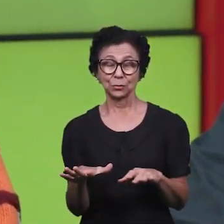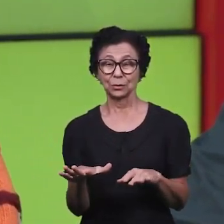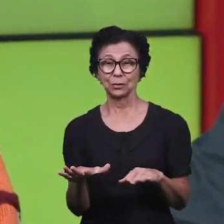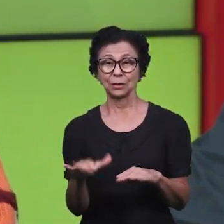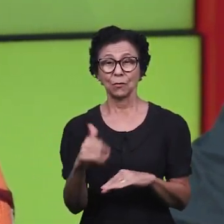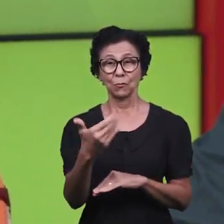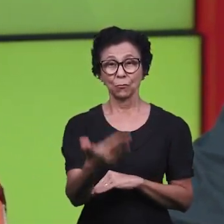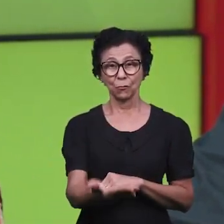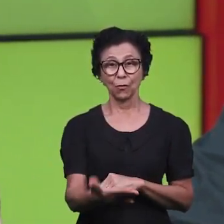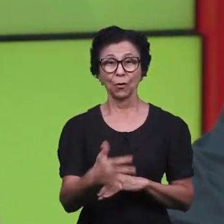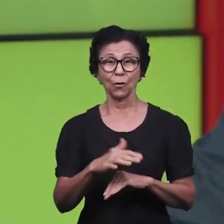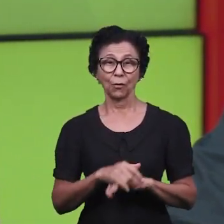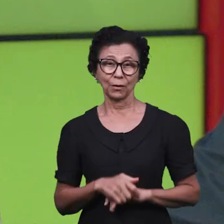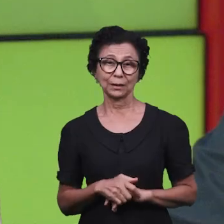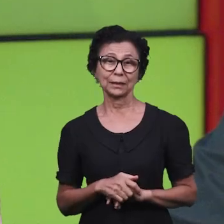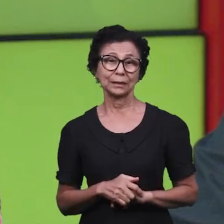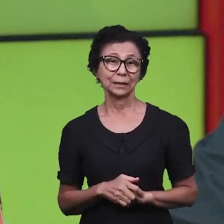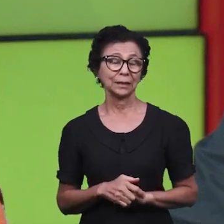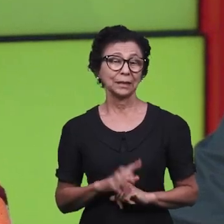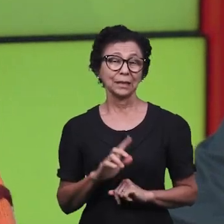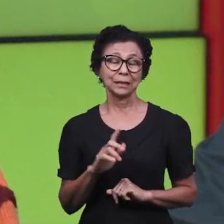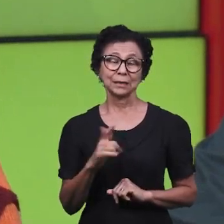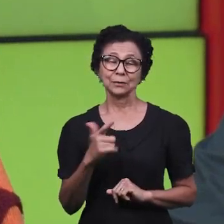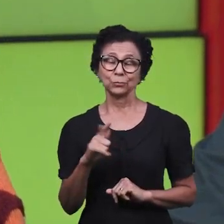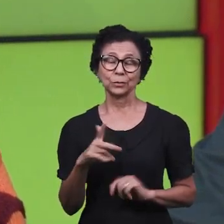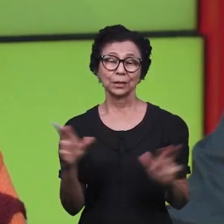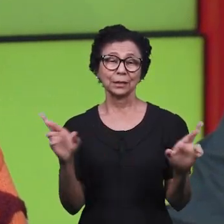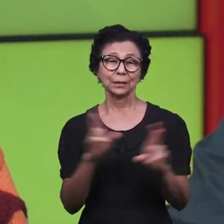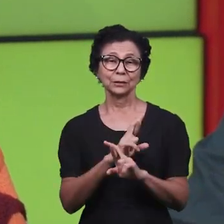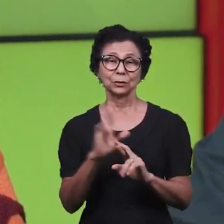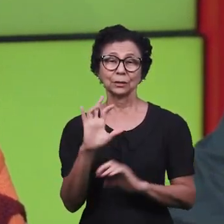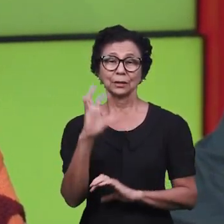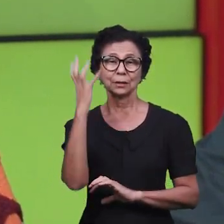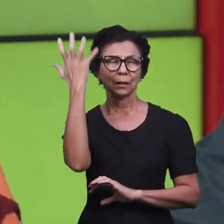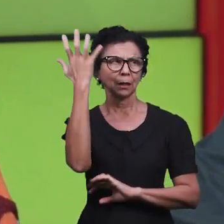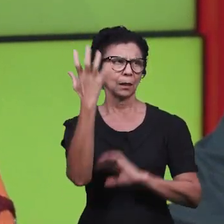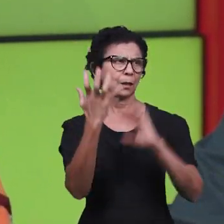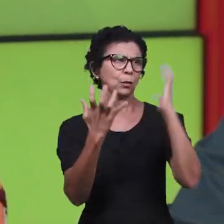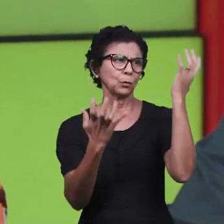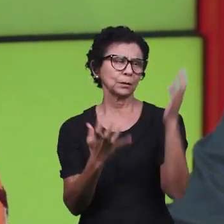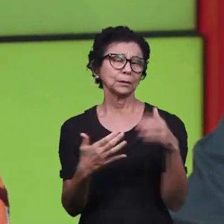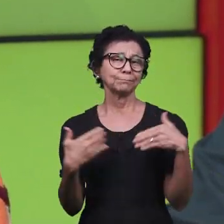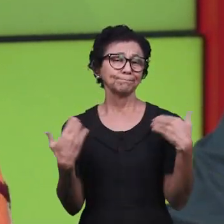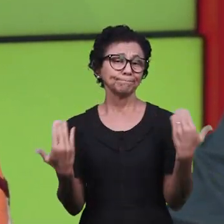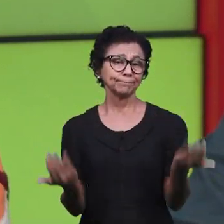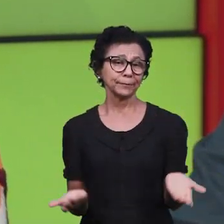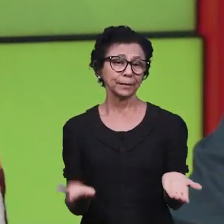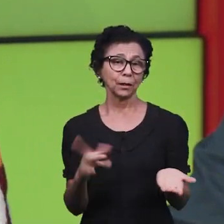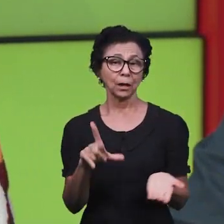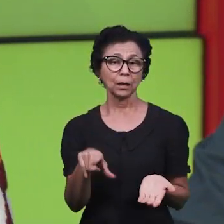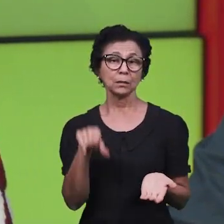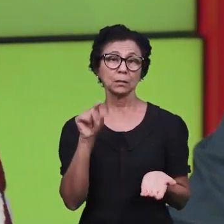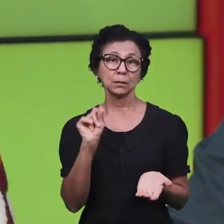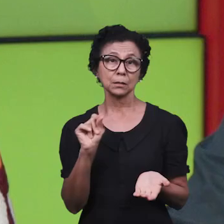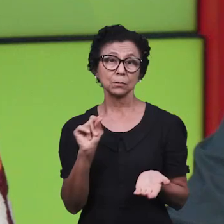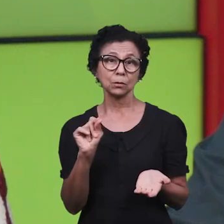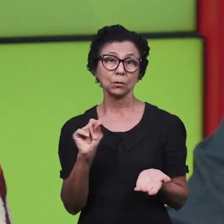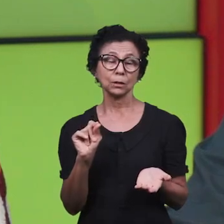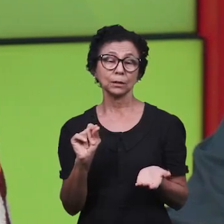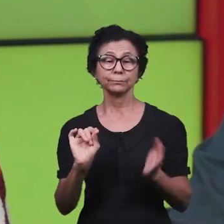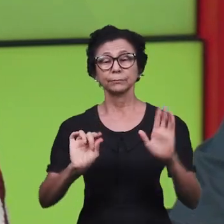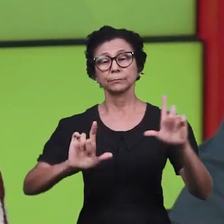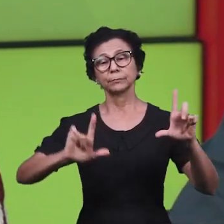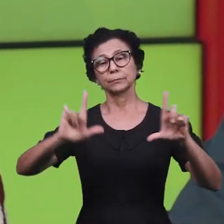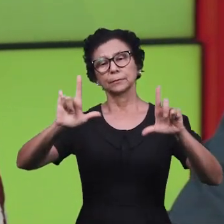banho de natureza que a Vanessa falou no episódio anterior, as telas acabam sendo o único lazer acessível para